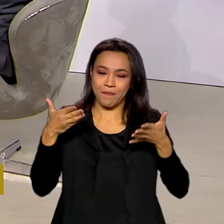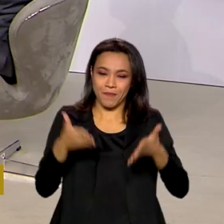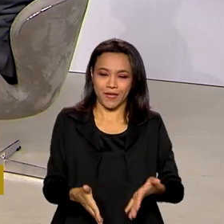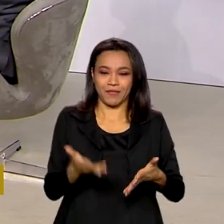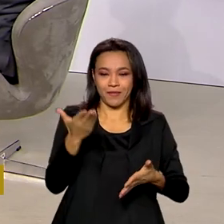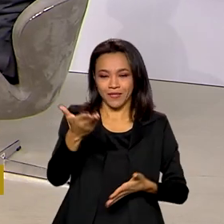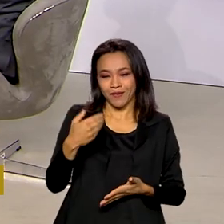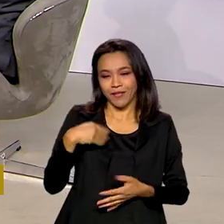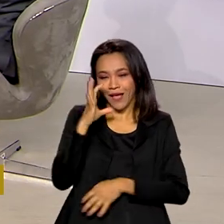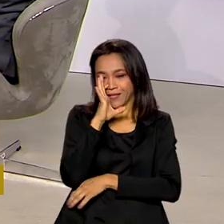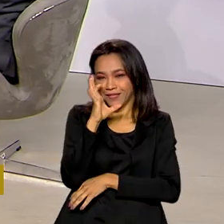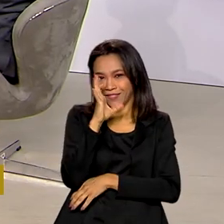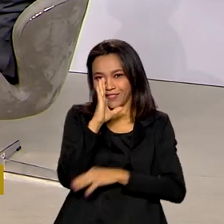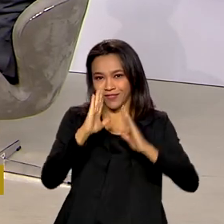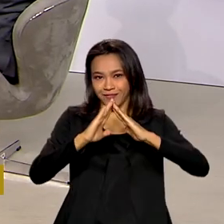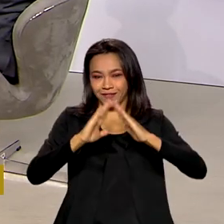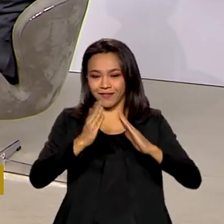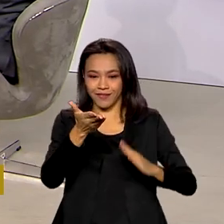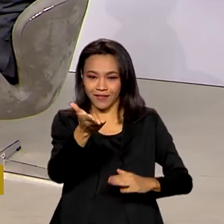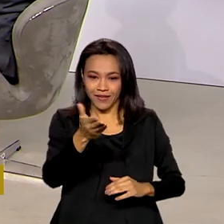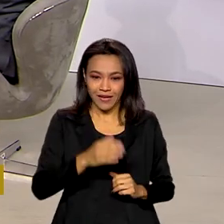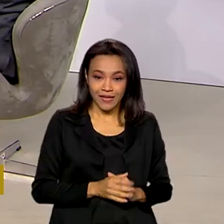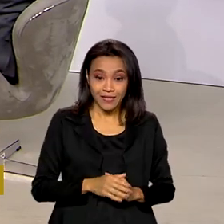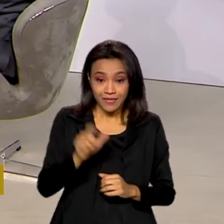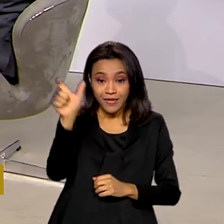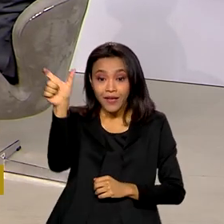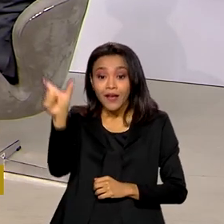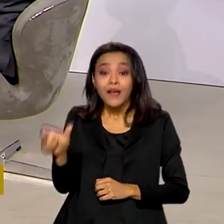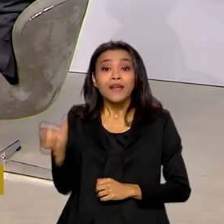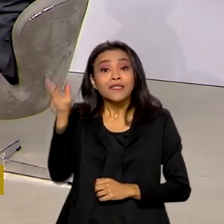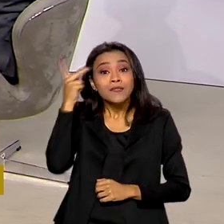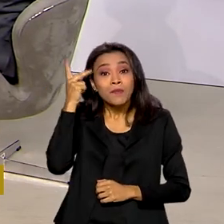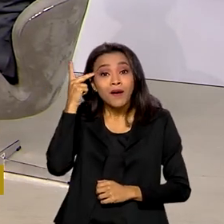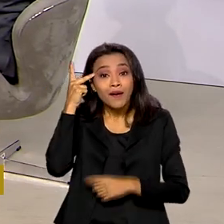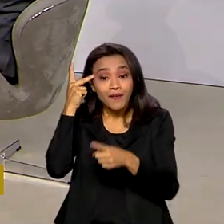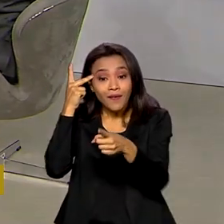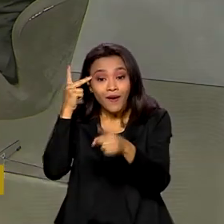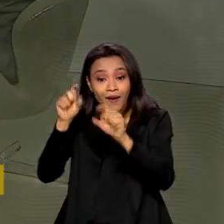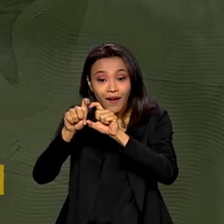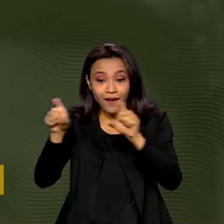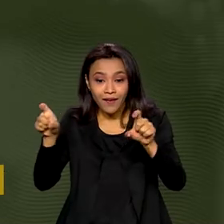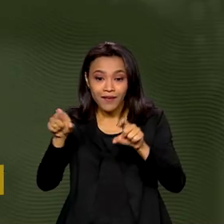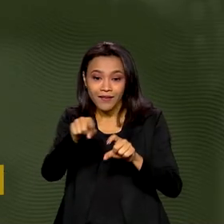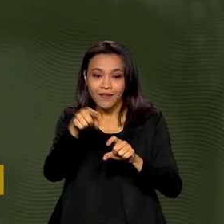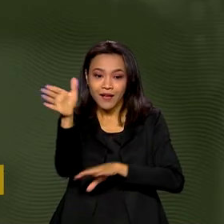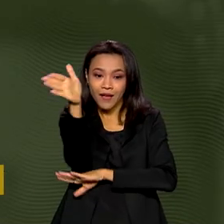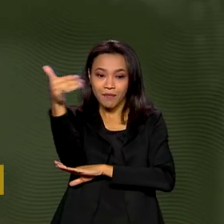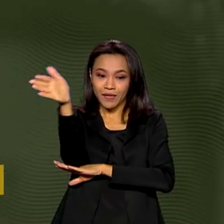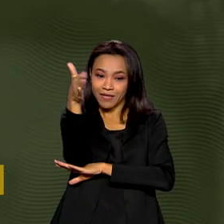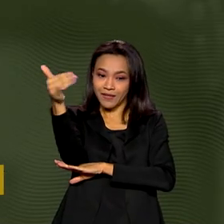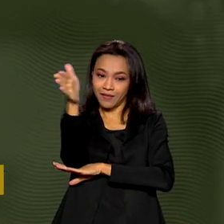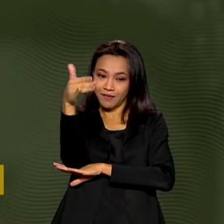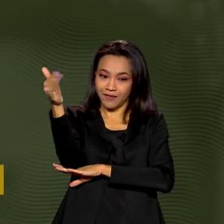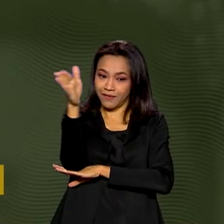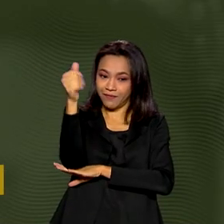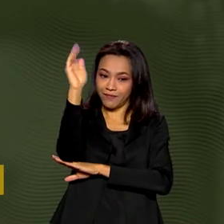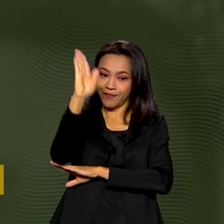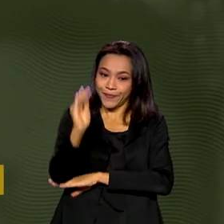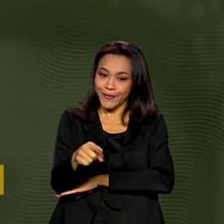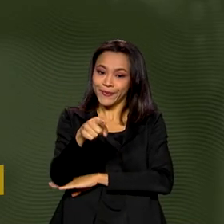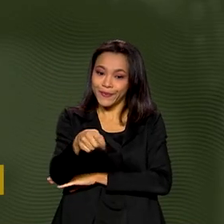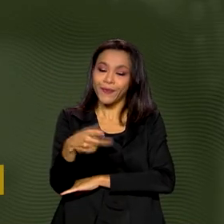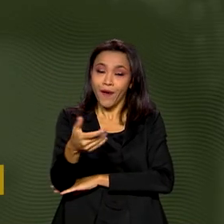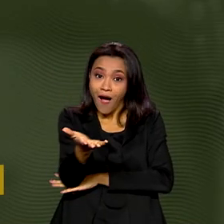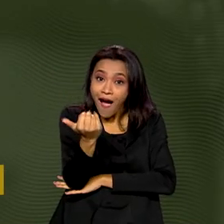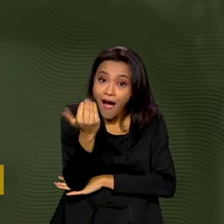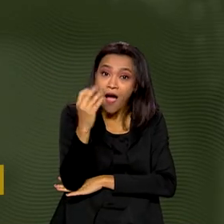está acompanhando a gente em casa. Maurício Nies, de São Paulo, mandou um vídeo, ó. A bandeira do Brasil hasteada, balançando ali ao vento, dizendo: assisto a